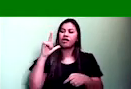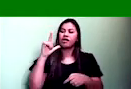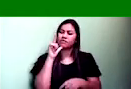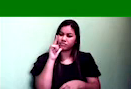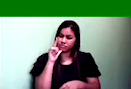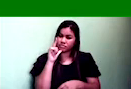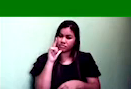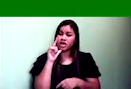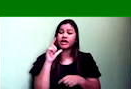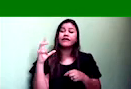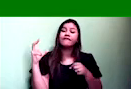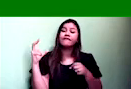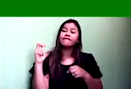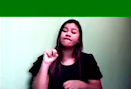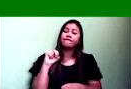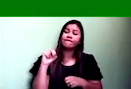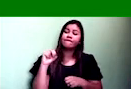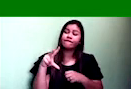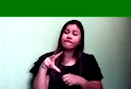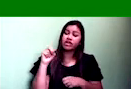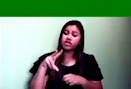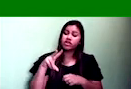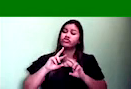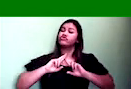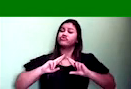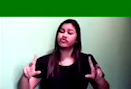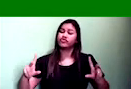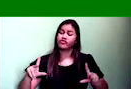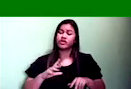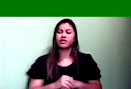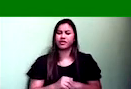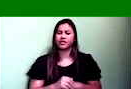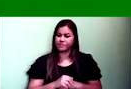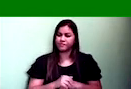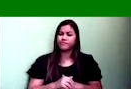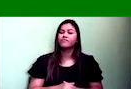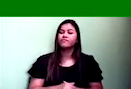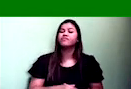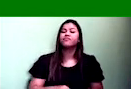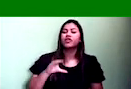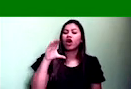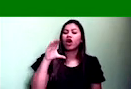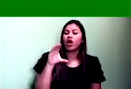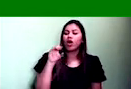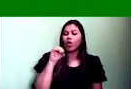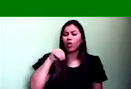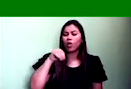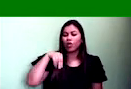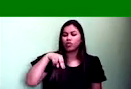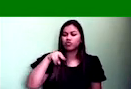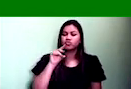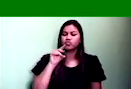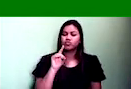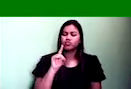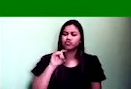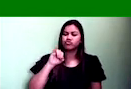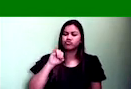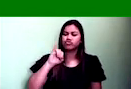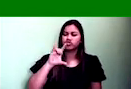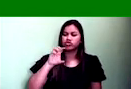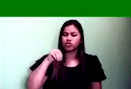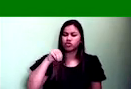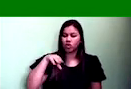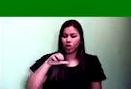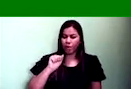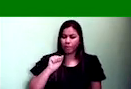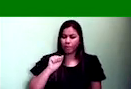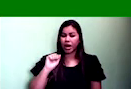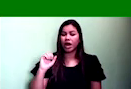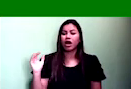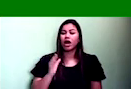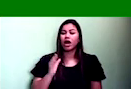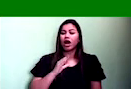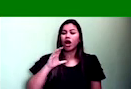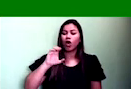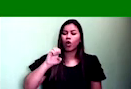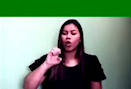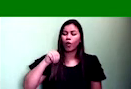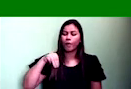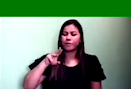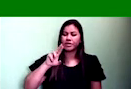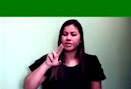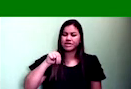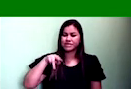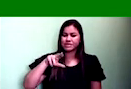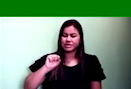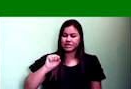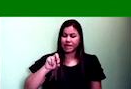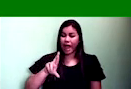diferentes. O condiloma acuminado. O condiloma acuminado é o vírus HPV. Esse, sim, ganhou uma